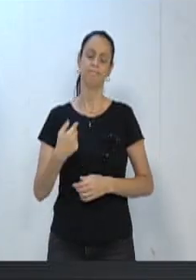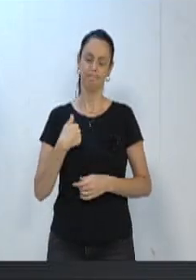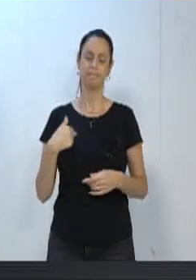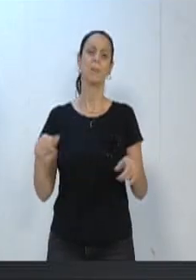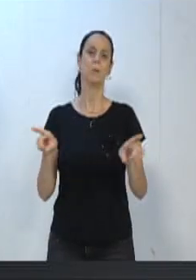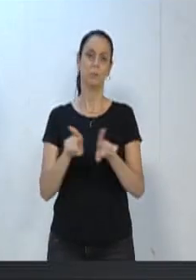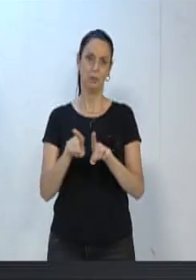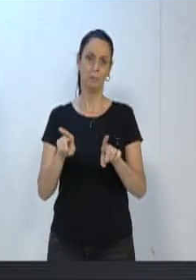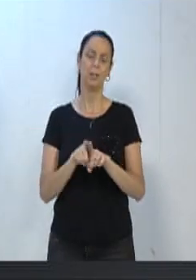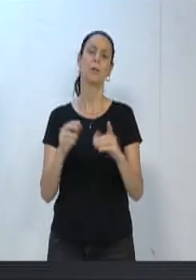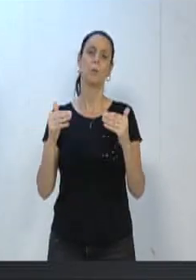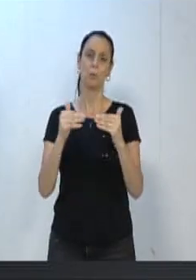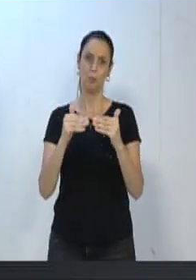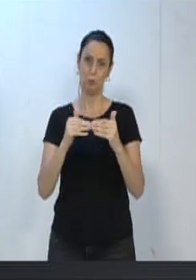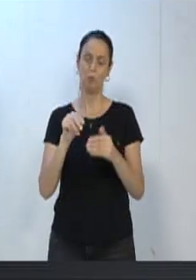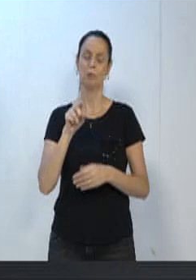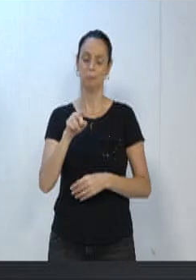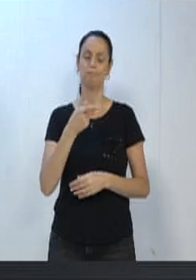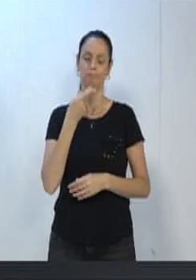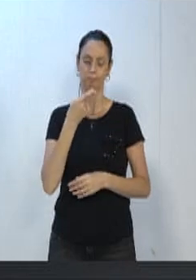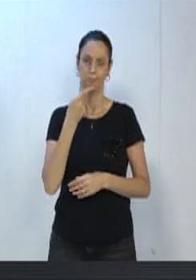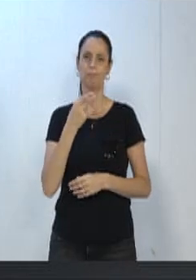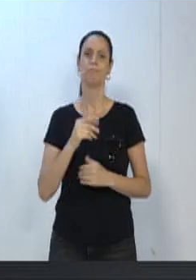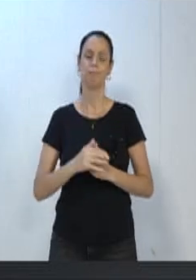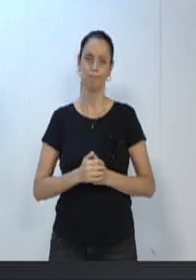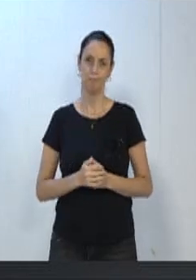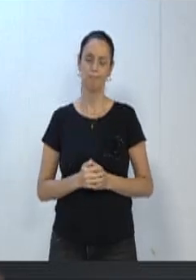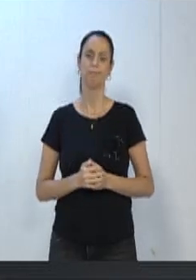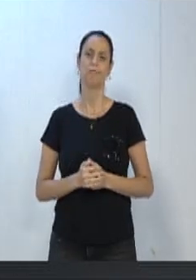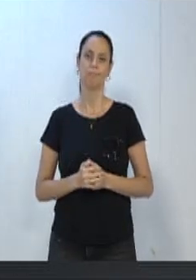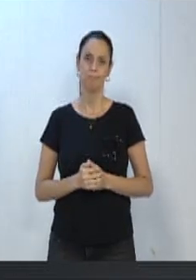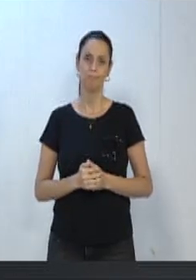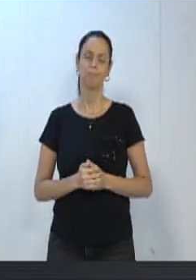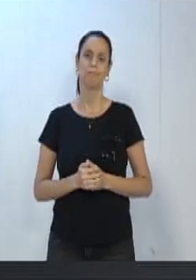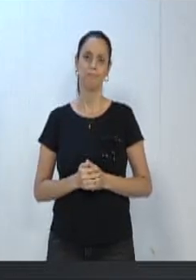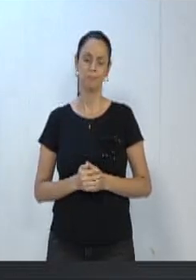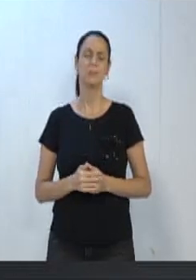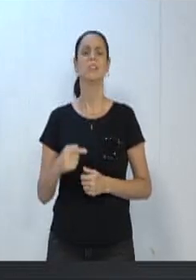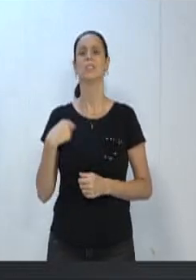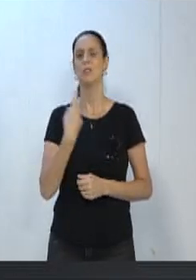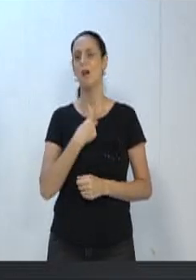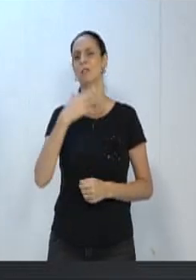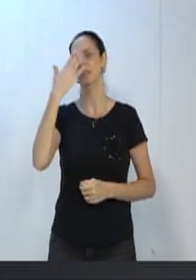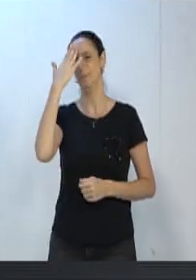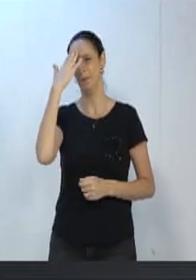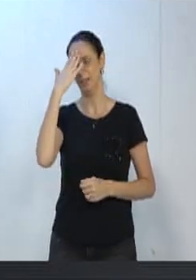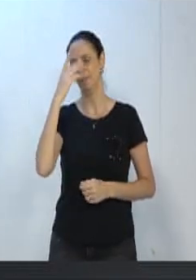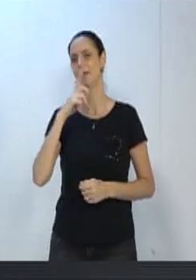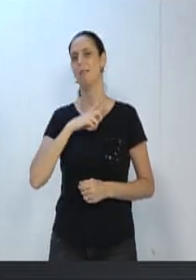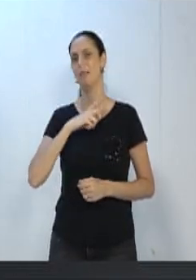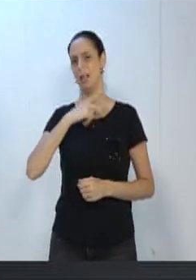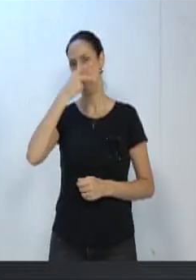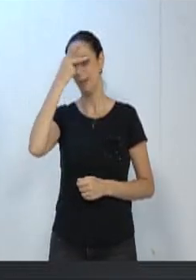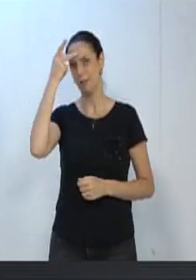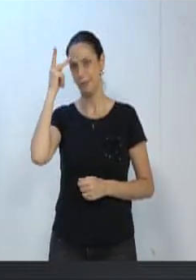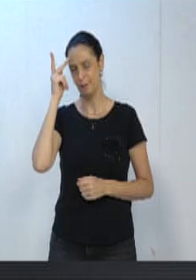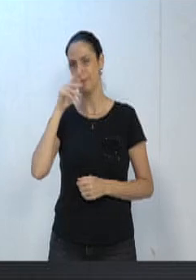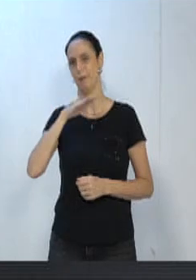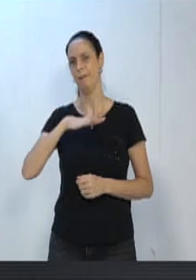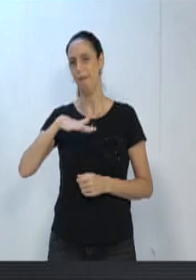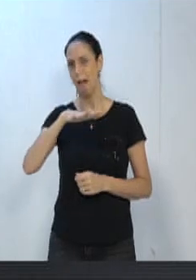assino embaixo que o senhor relatou. A gente sabe que tem gente da imprensa que são corretos, são